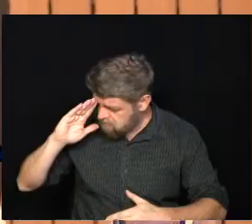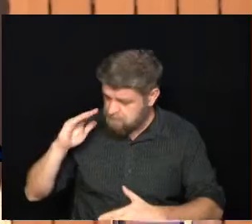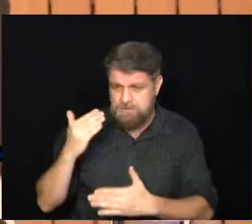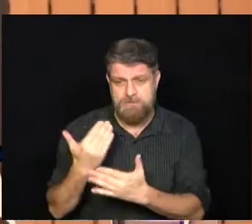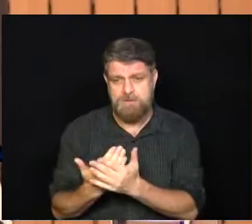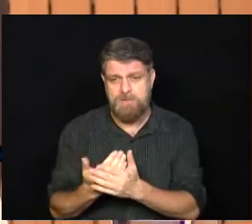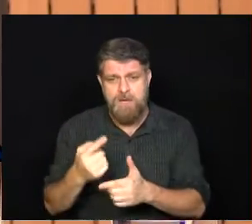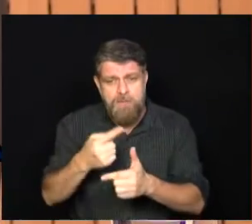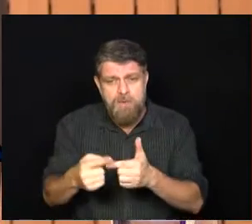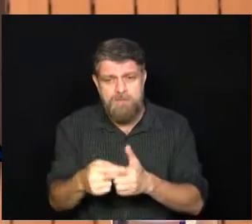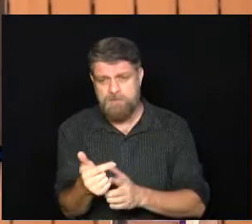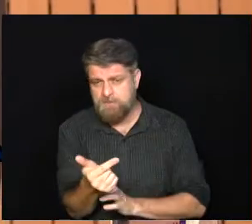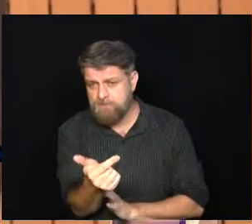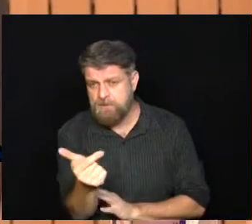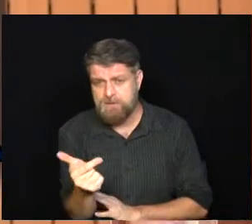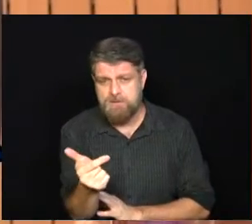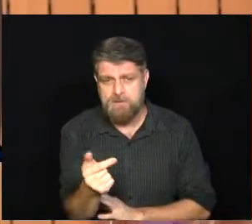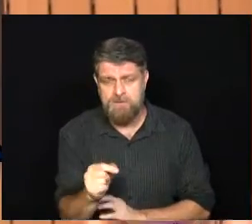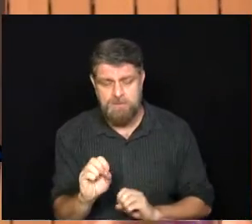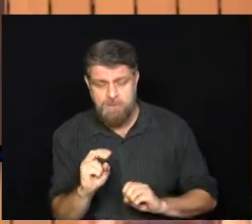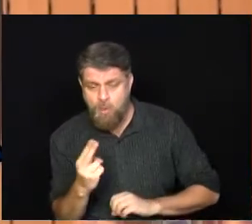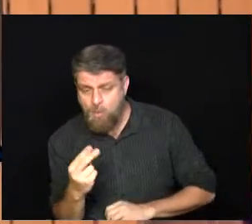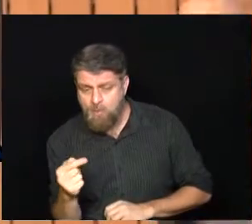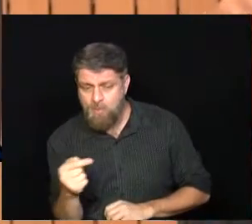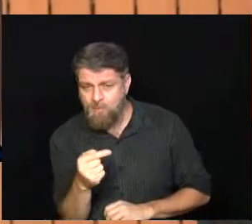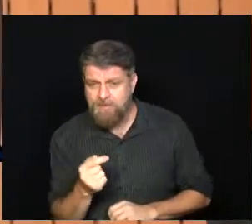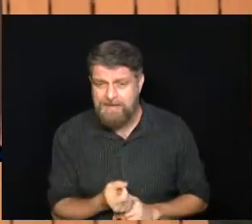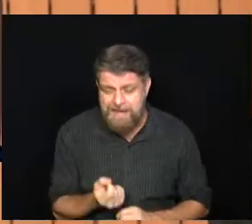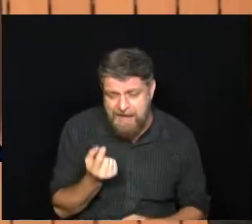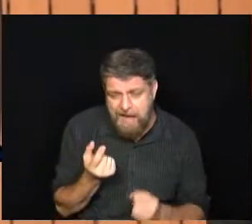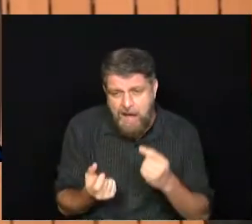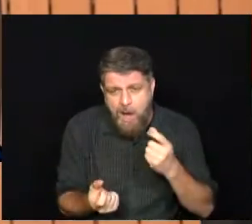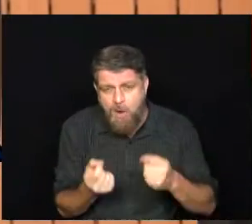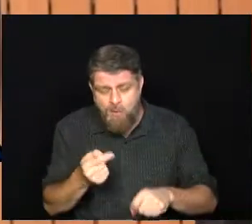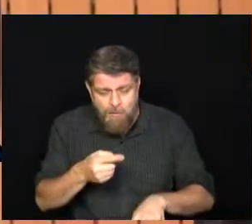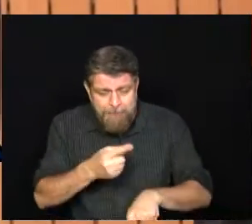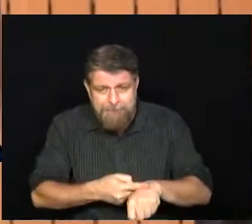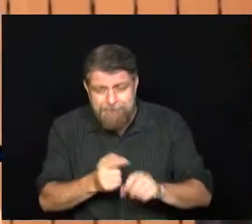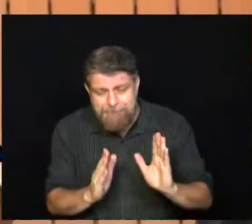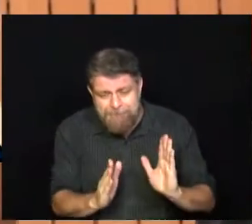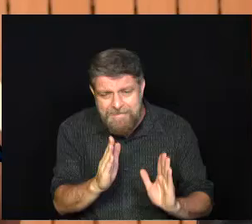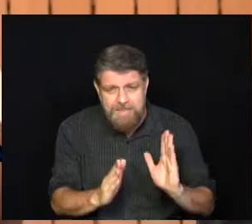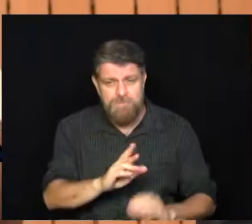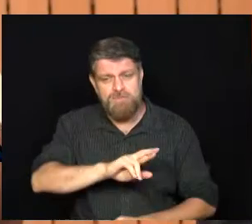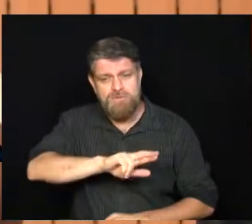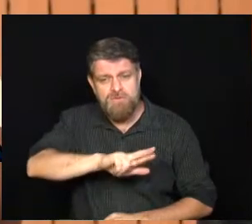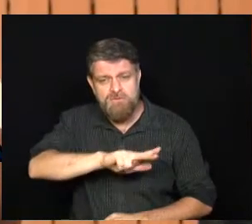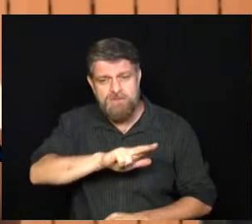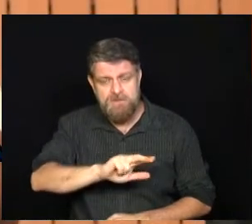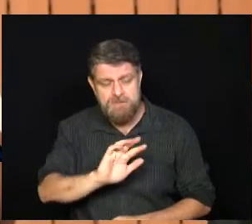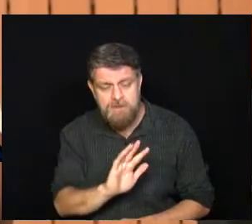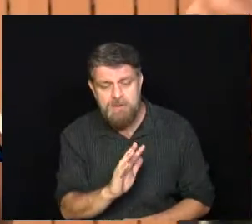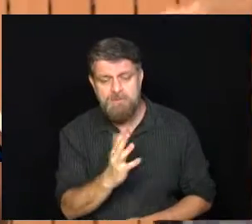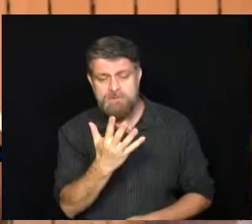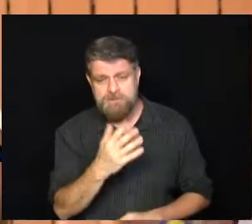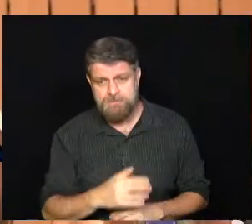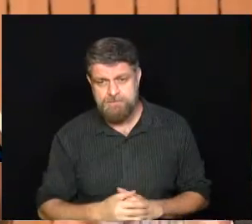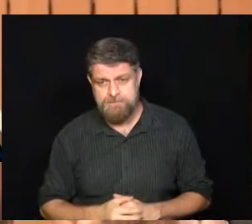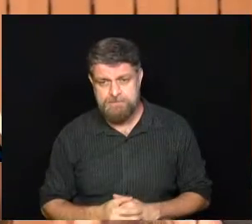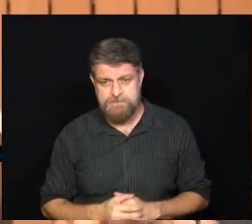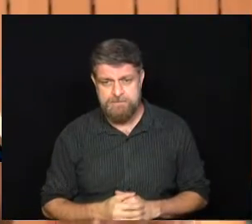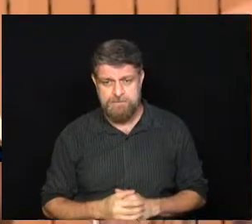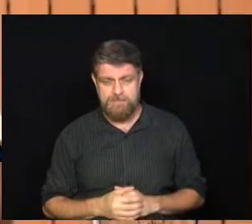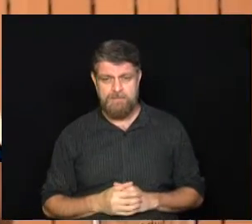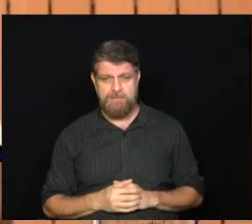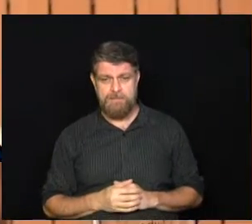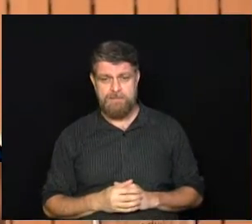vai ter problemas, ou isso é apenas alguma situação excepcional que ocorreu, né? Por fim, tem